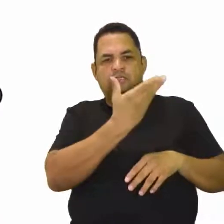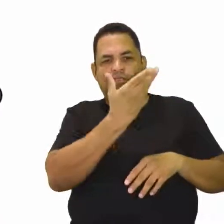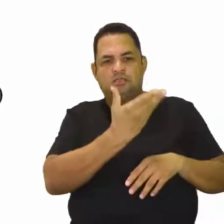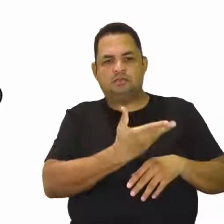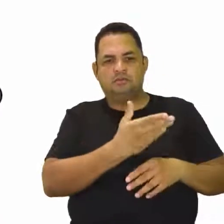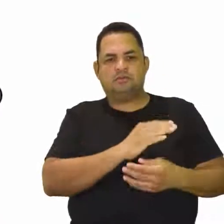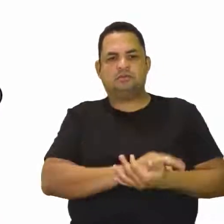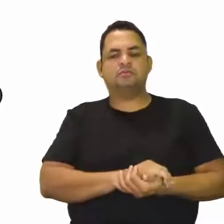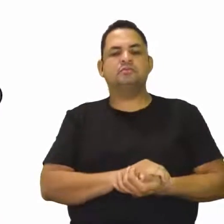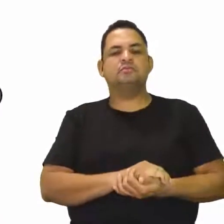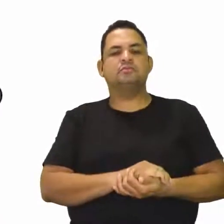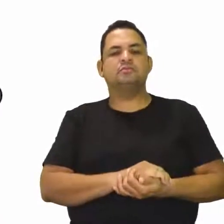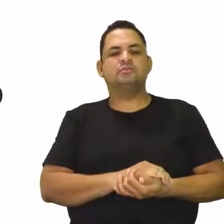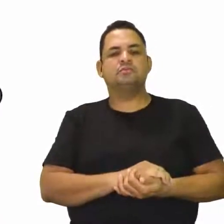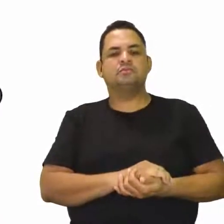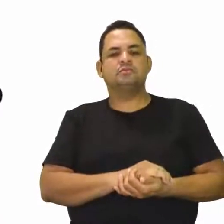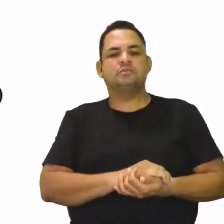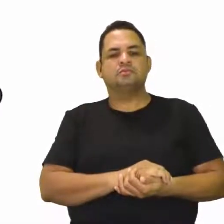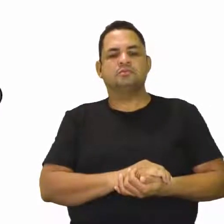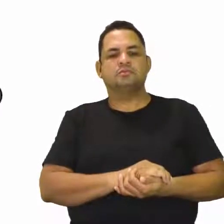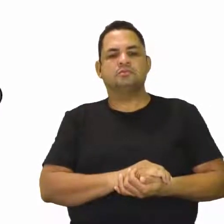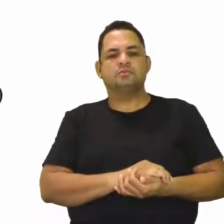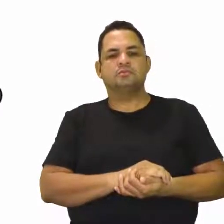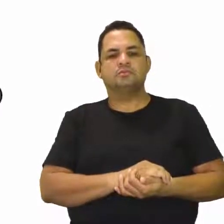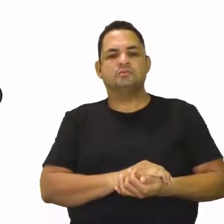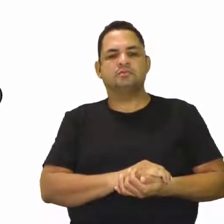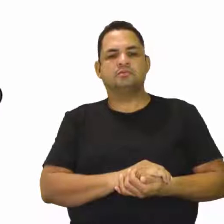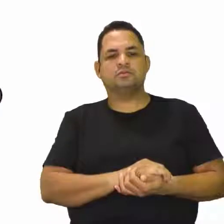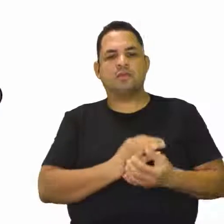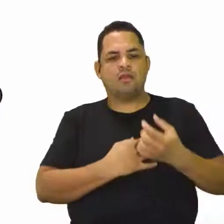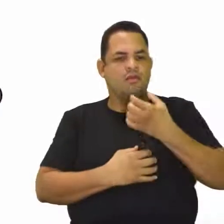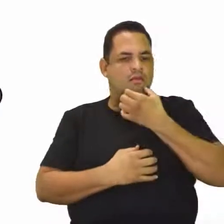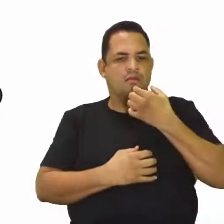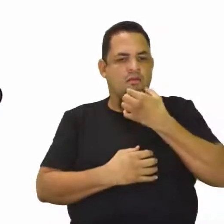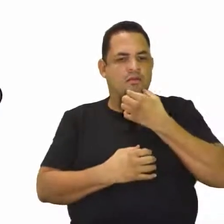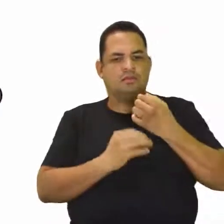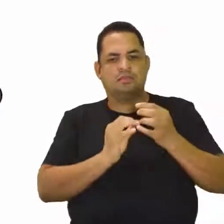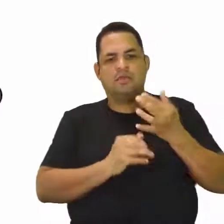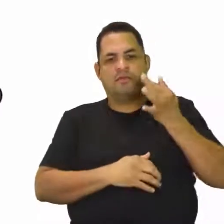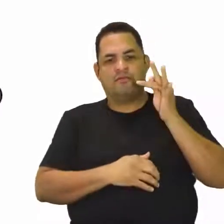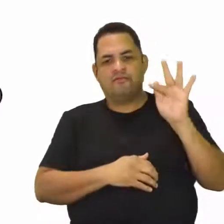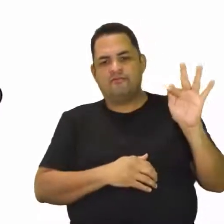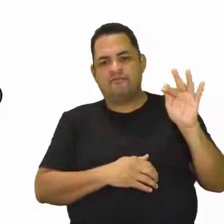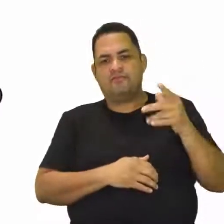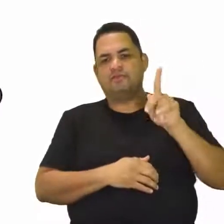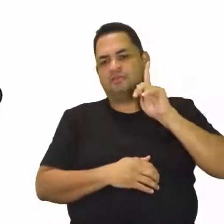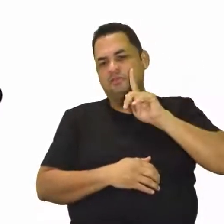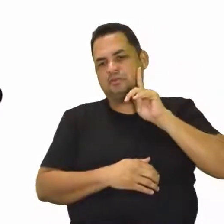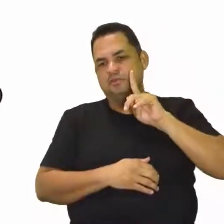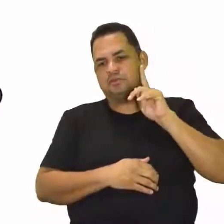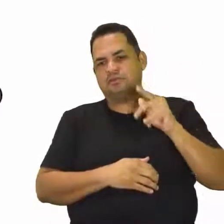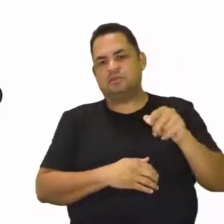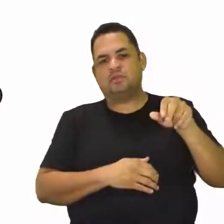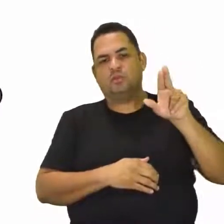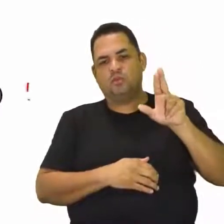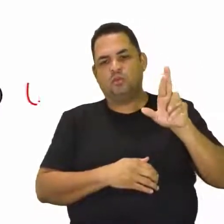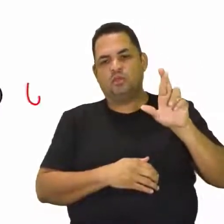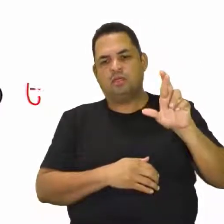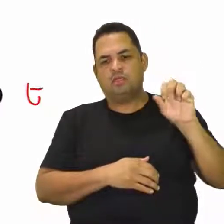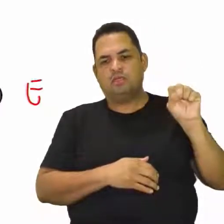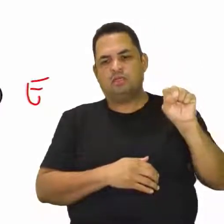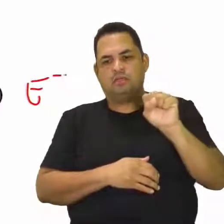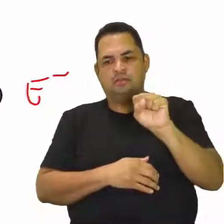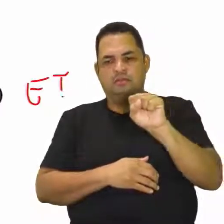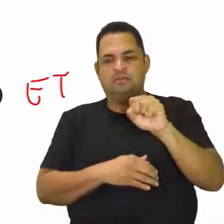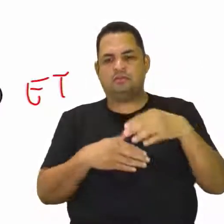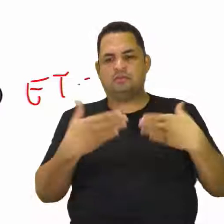ali os aliados. Que acaba entrando Inglaterra, França, Estados Unidos, União Soviética e